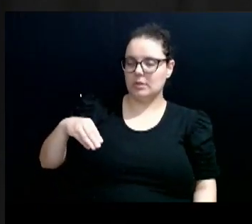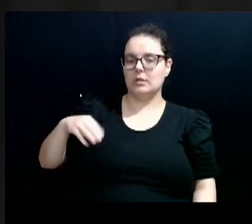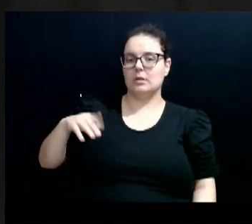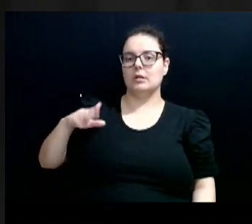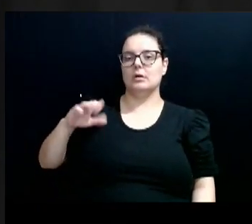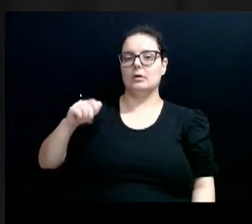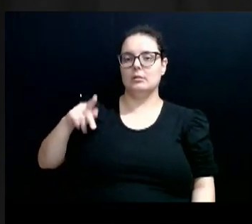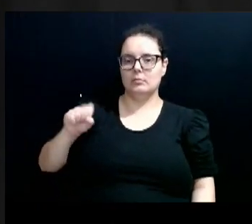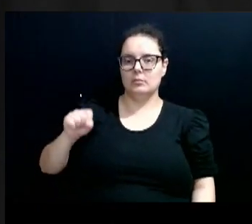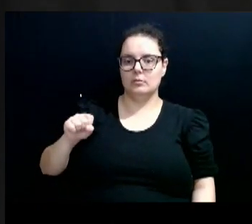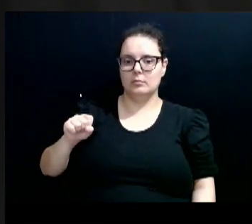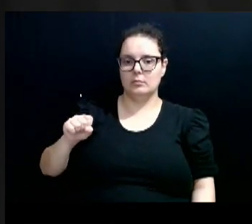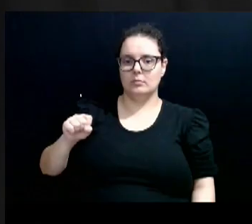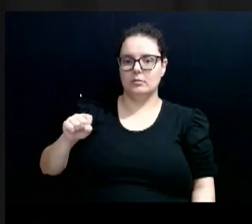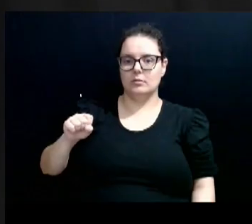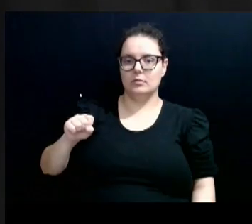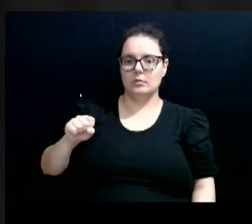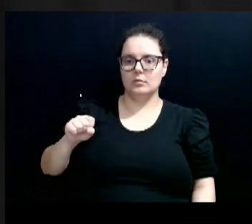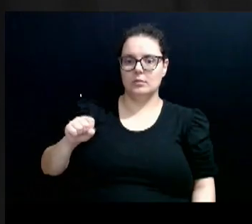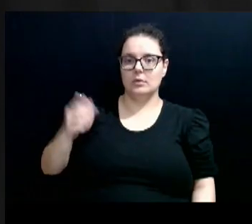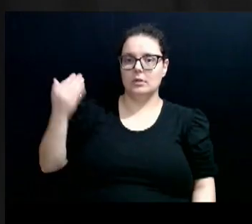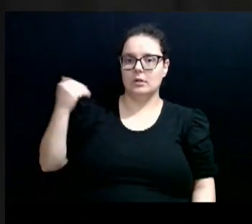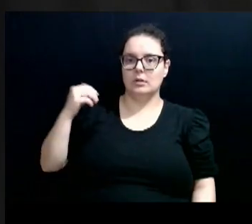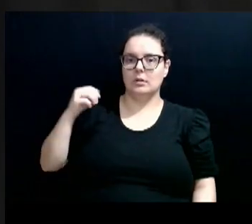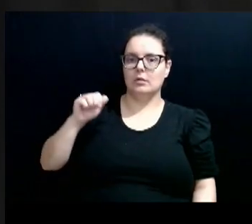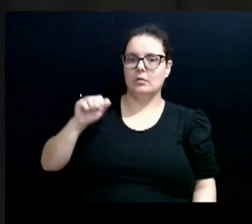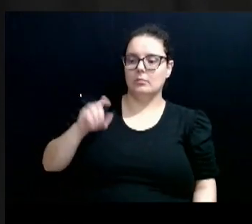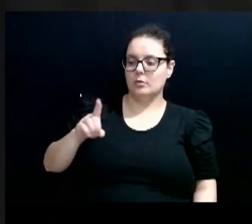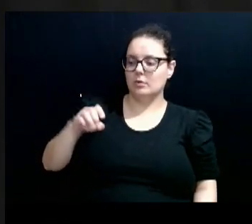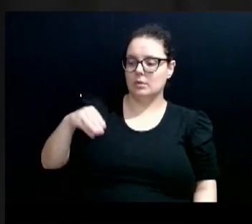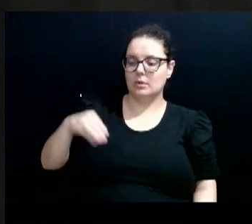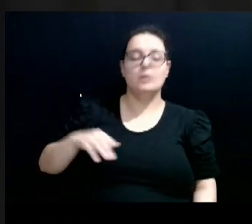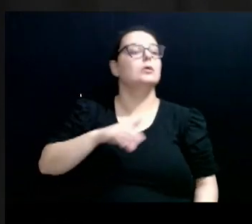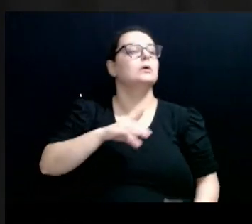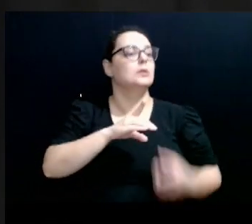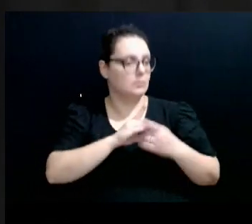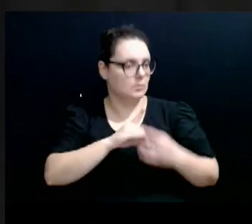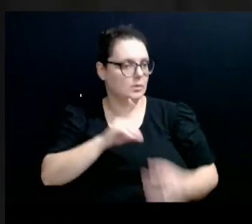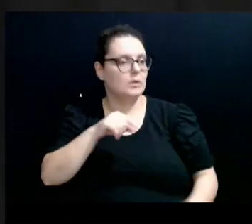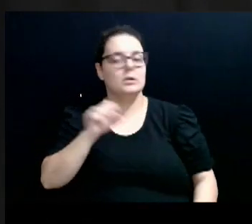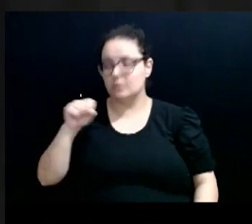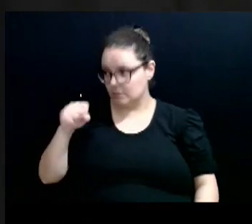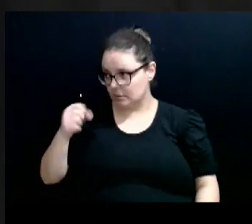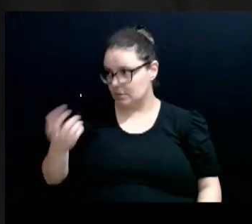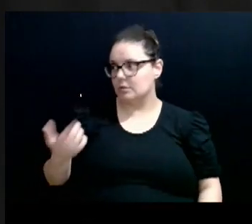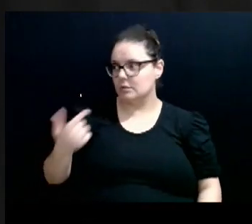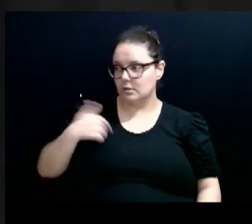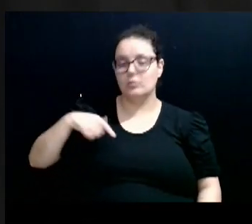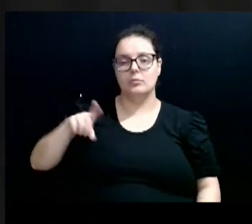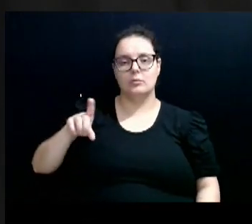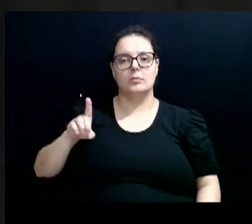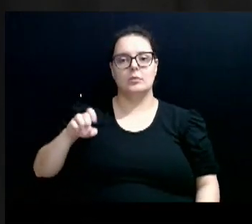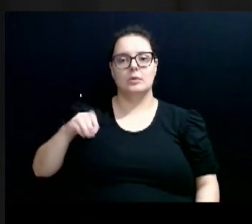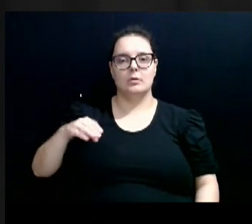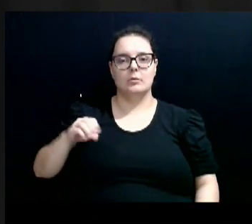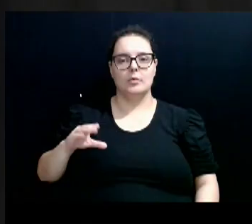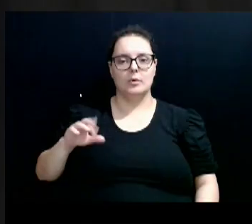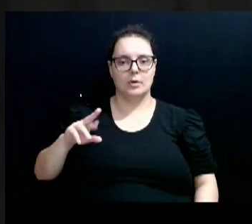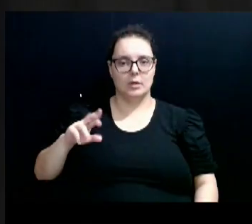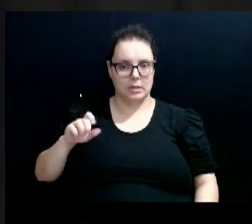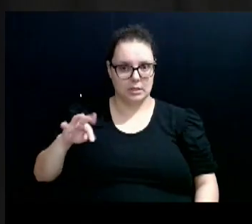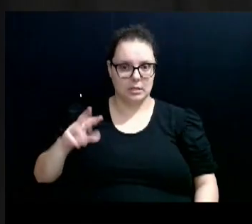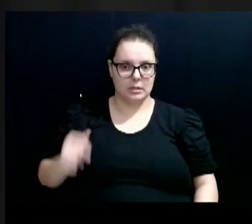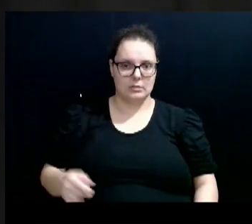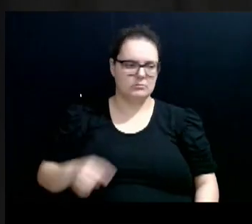era DEM. Isso, Democrata. Isso, aí eu fui para o Democrata e ninguém me conhecia, então